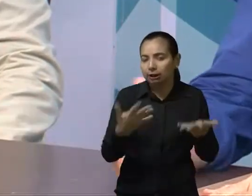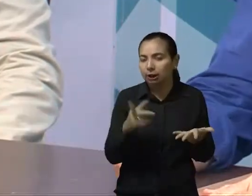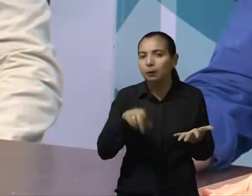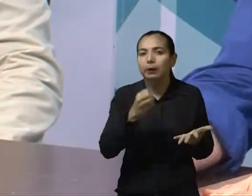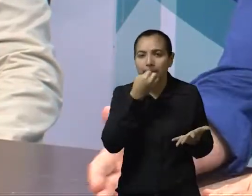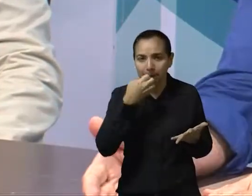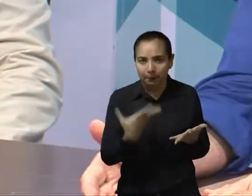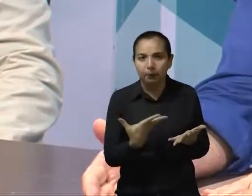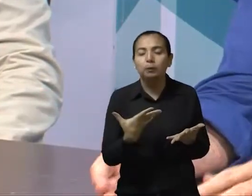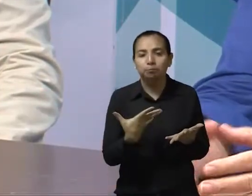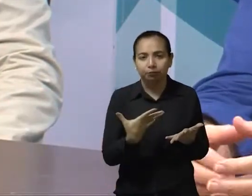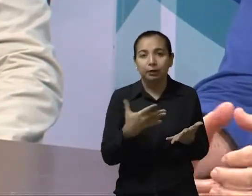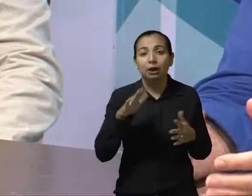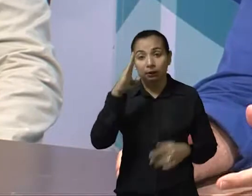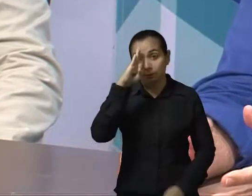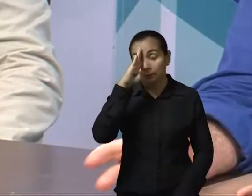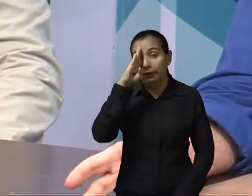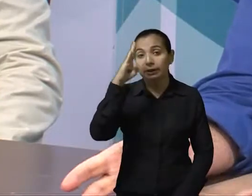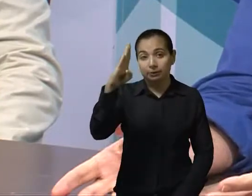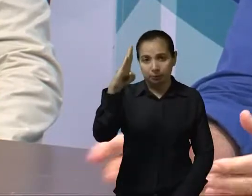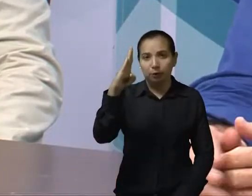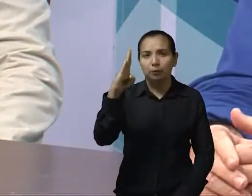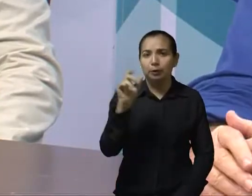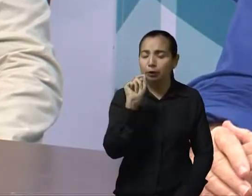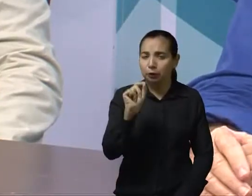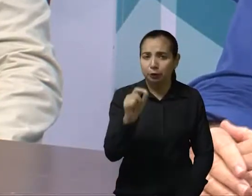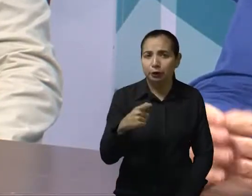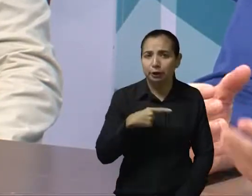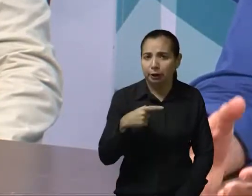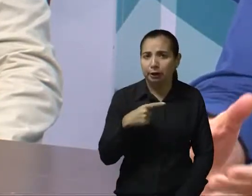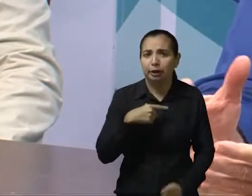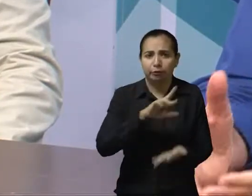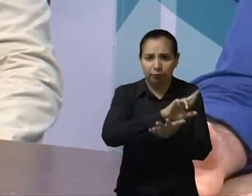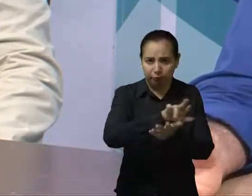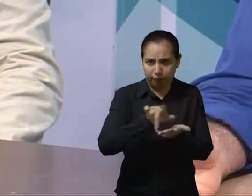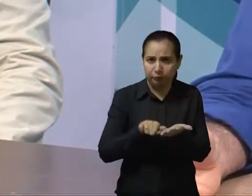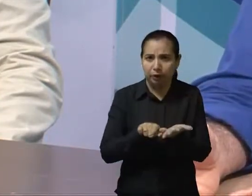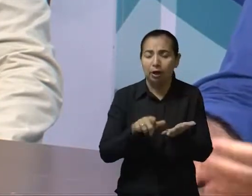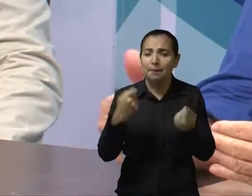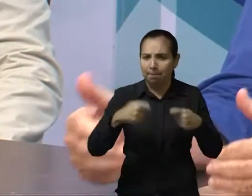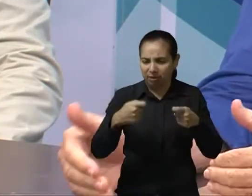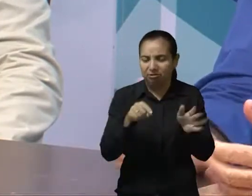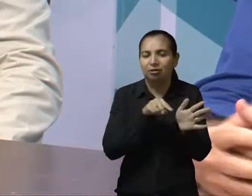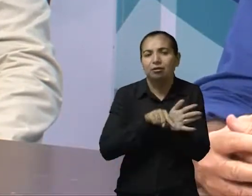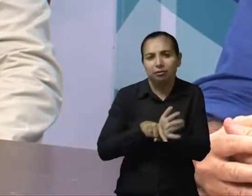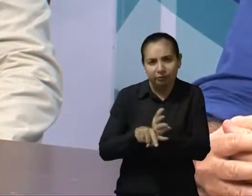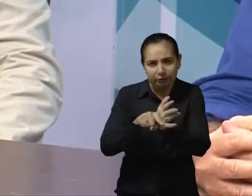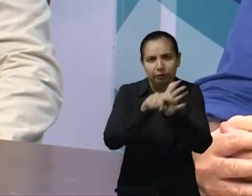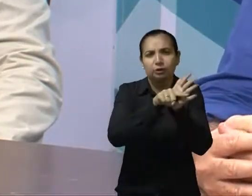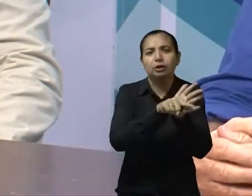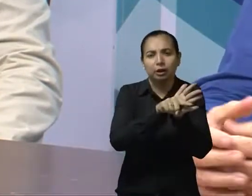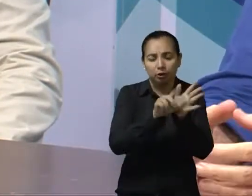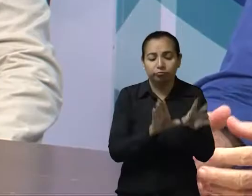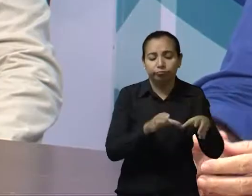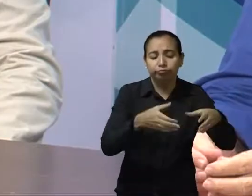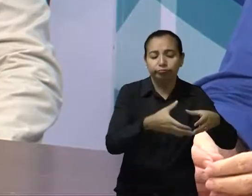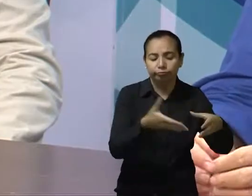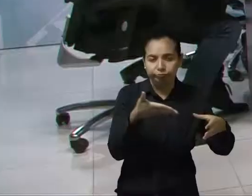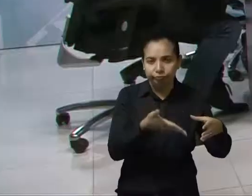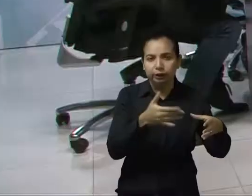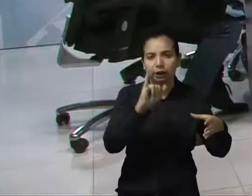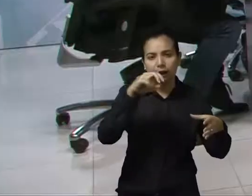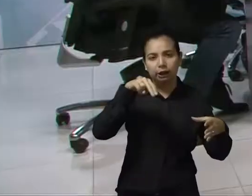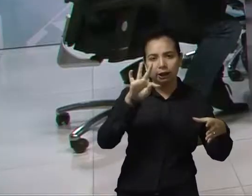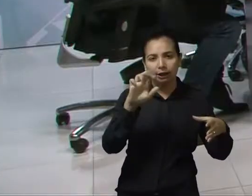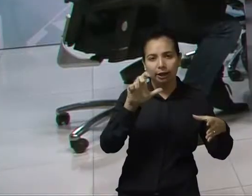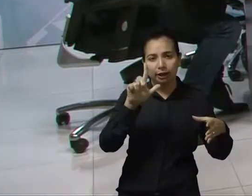E, principalmente, nesse caso, são de naturezas diferentes, a questão da investigação e do serviço de inteligência. Então, nesse sentido,